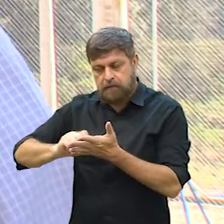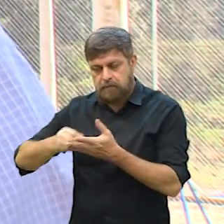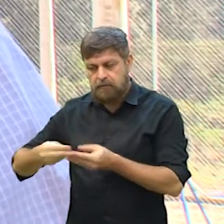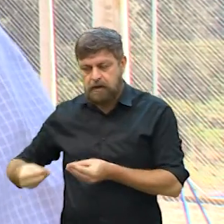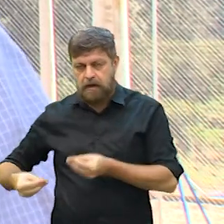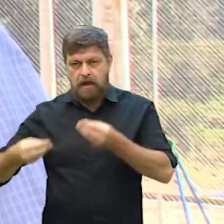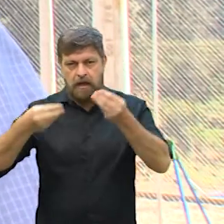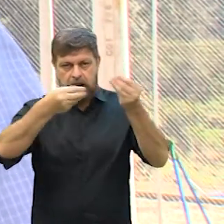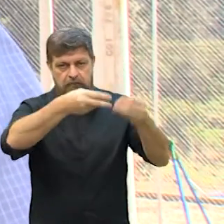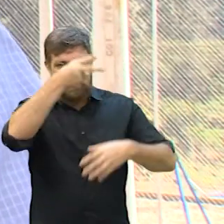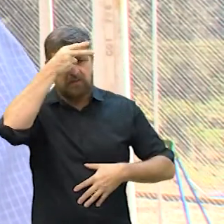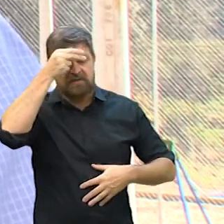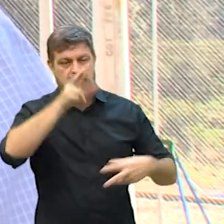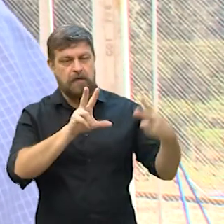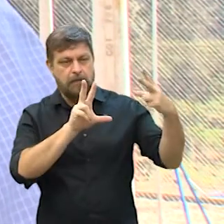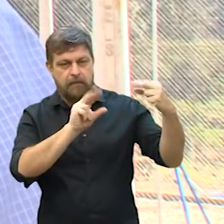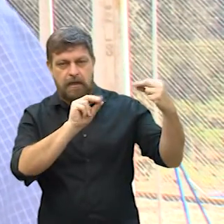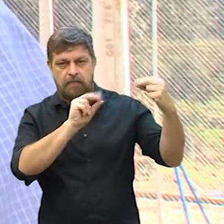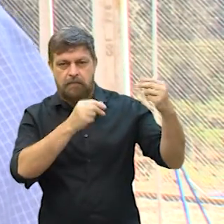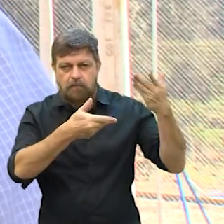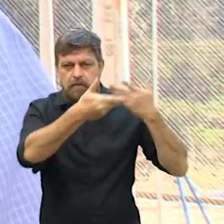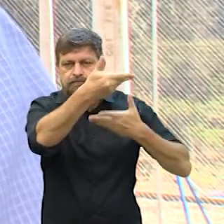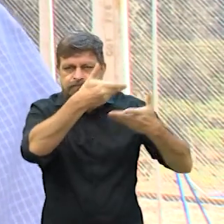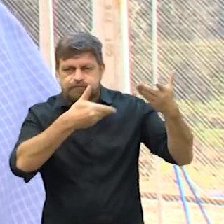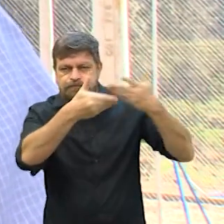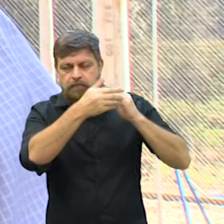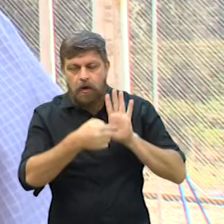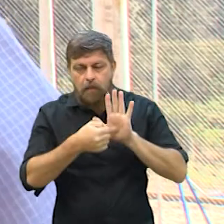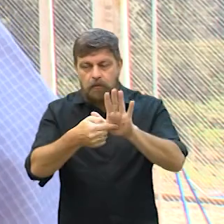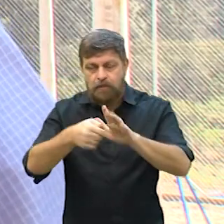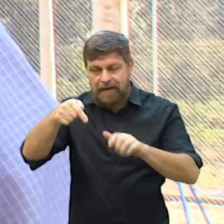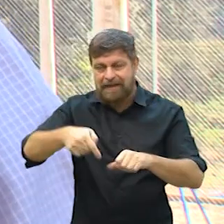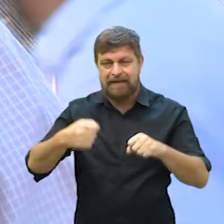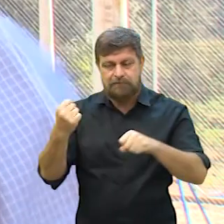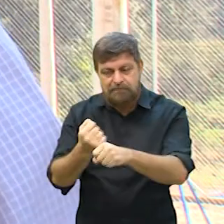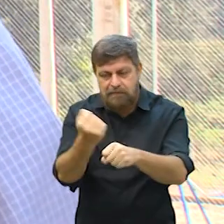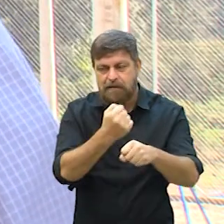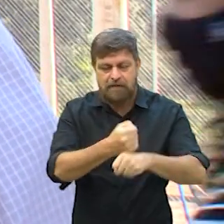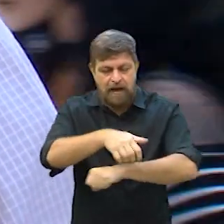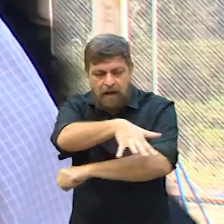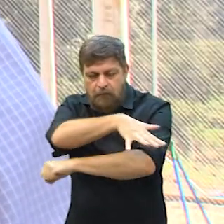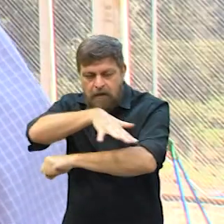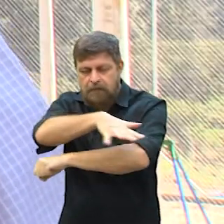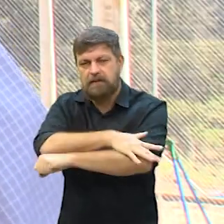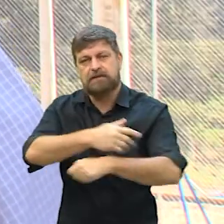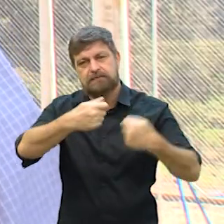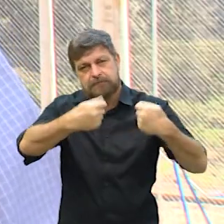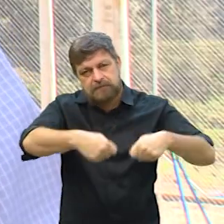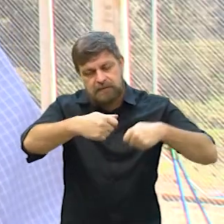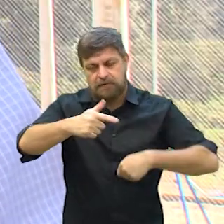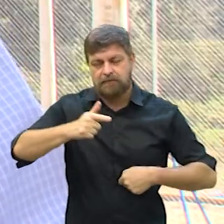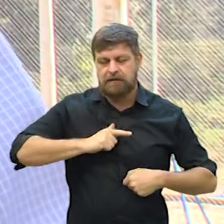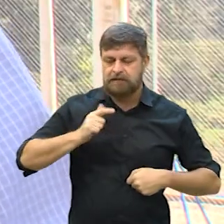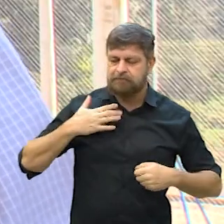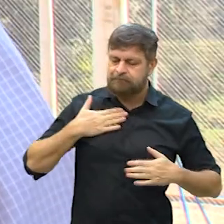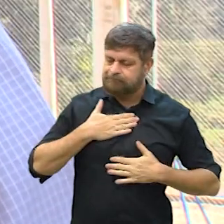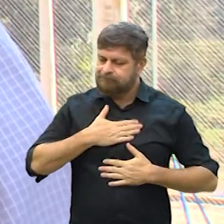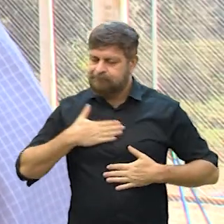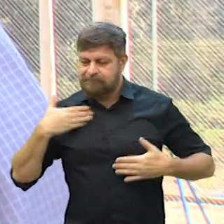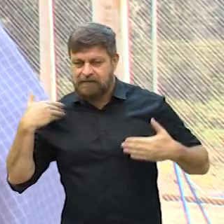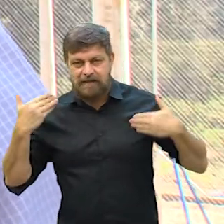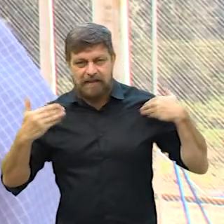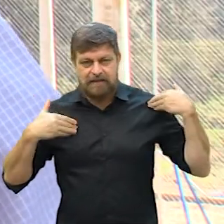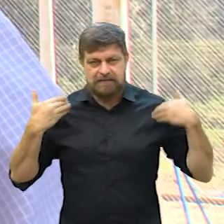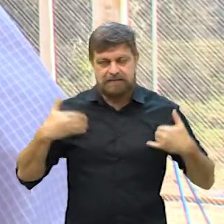levou essa demanda para o Executivo a necessidade de urbanizar uma praça para ter